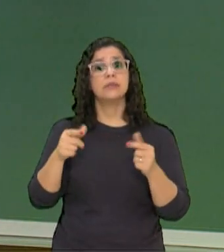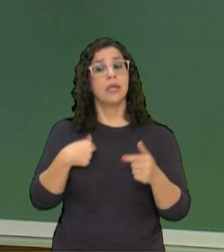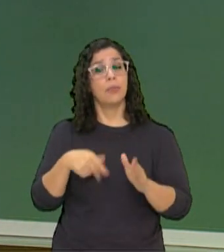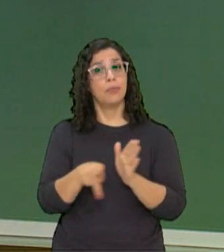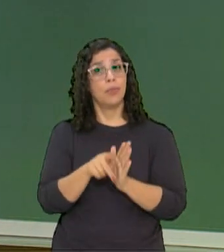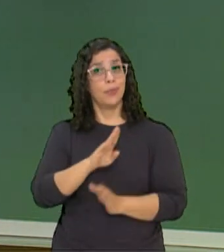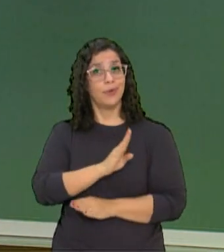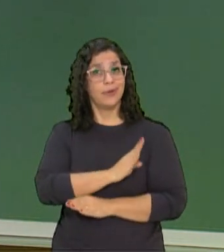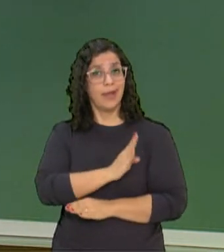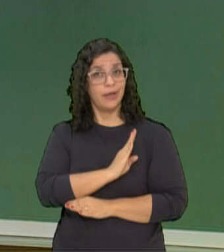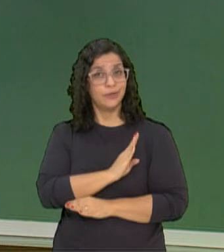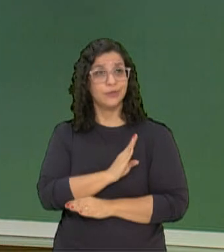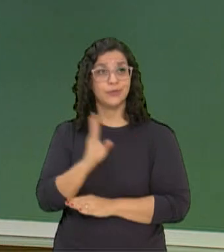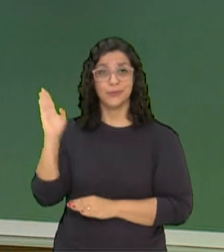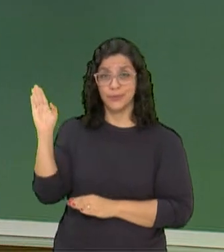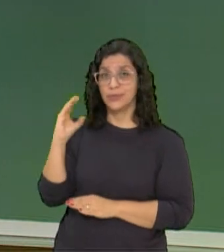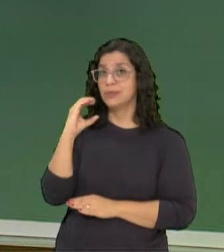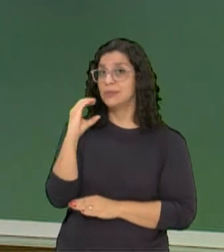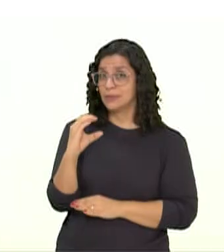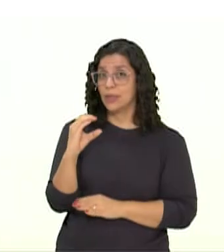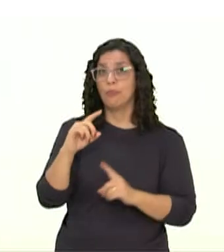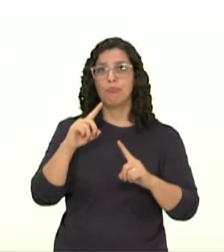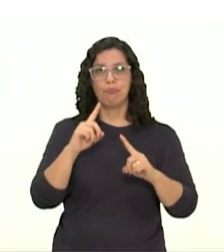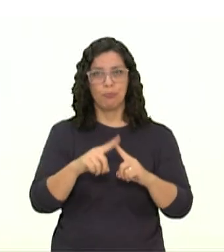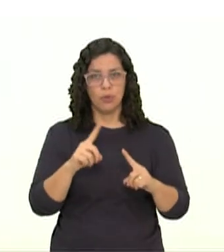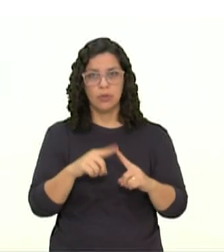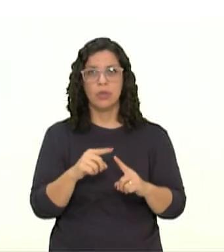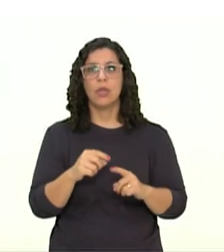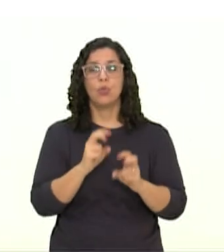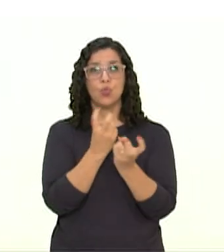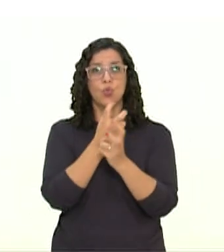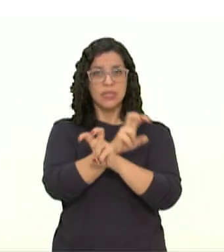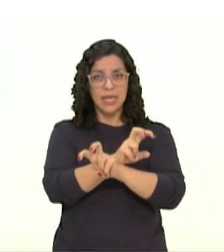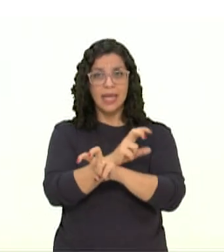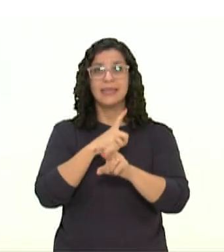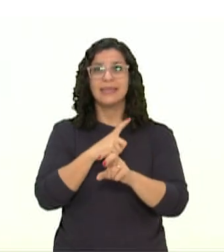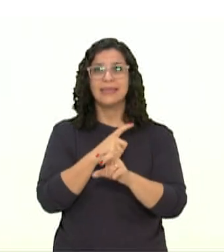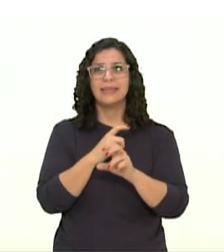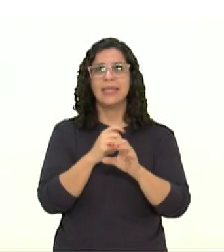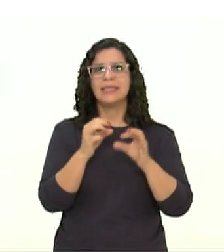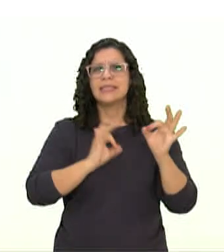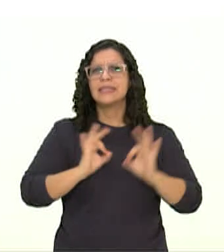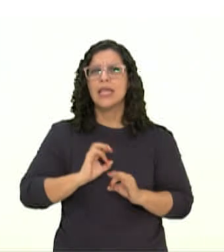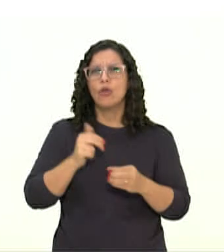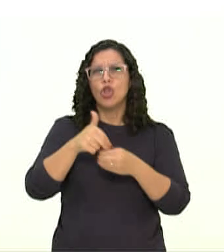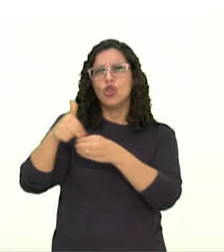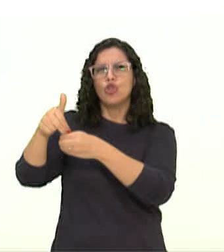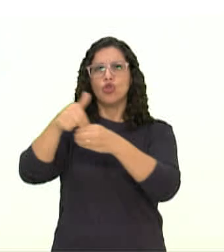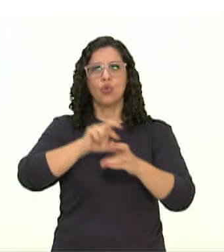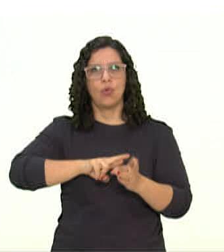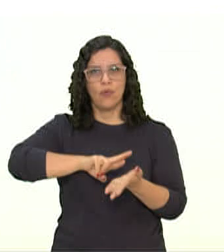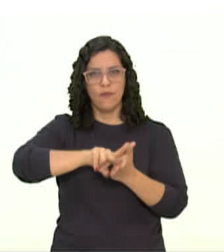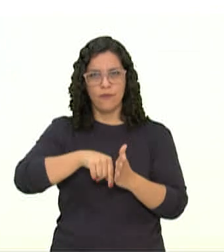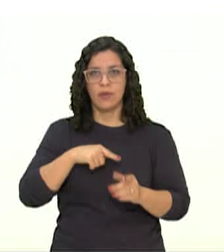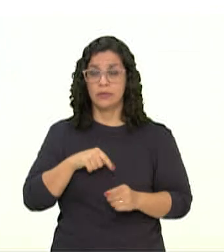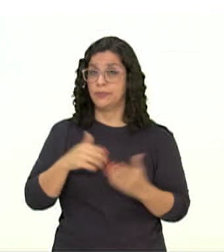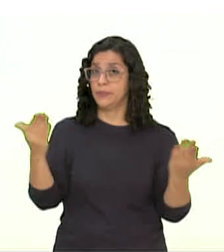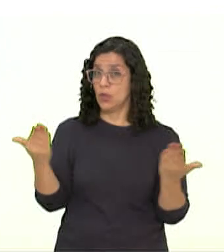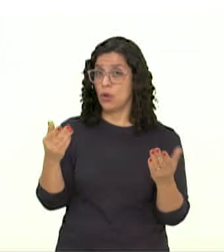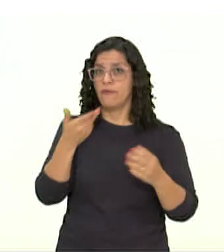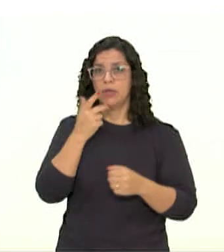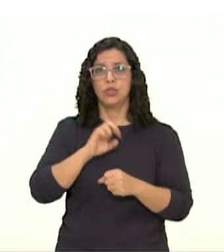é o cardíaco, letra C, né? Porque o esquelético é composto por vários núcleos, né? Muito bem.